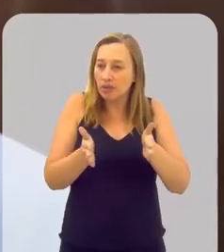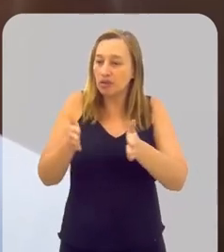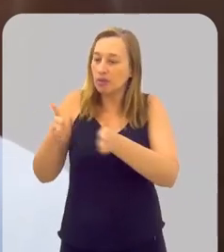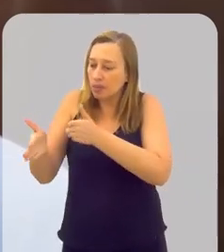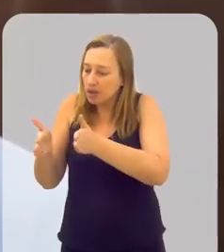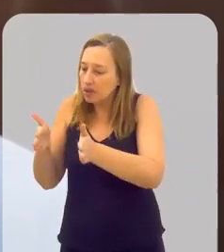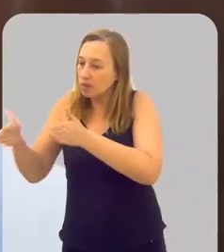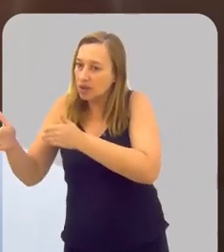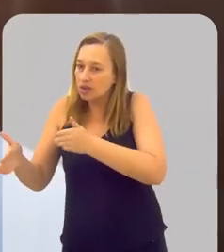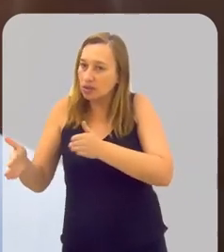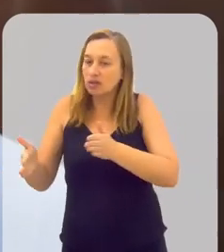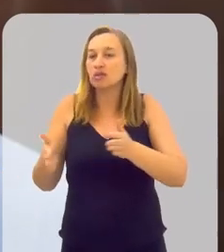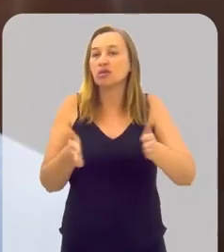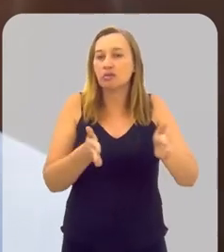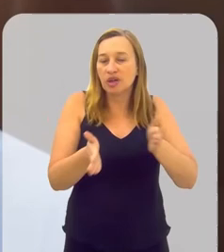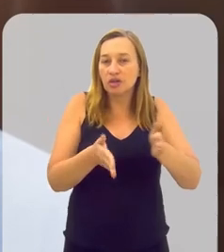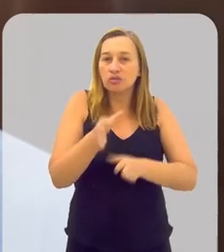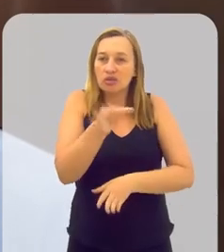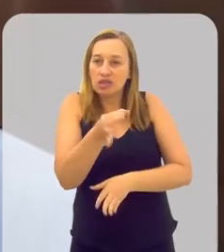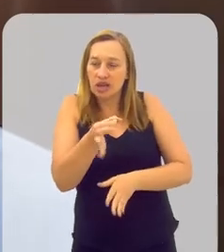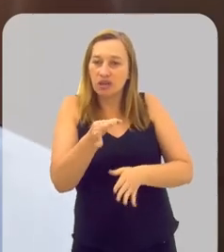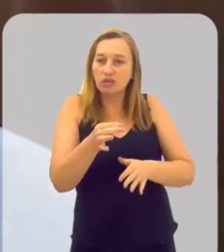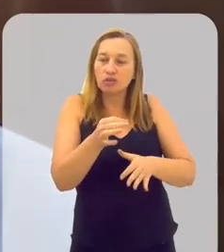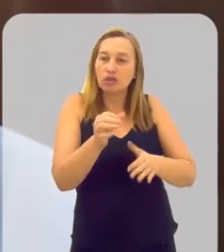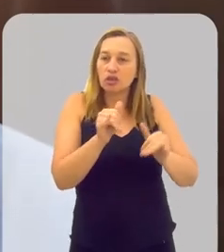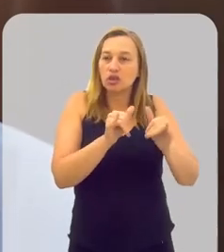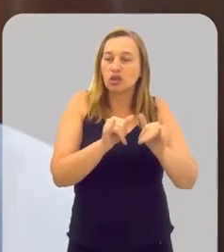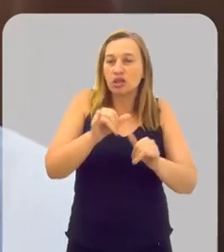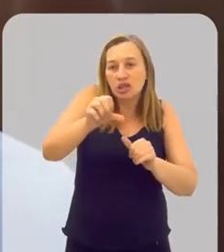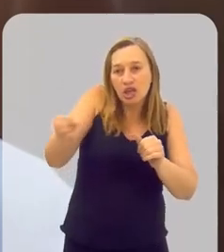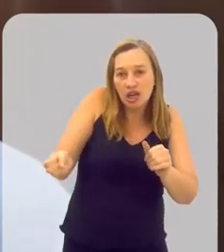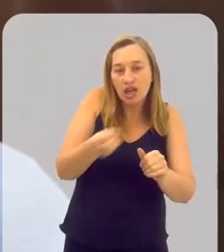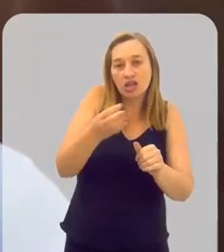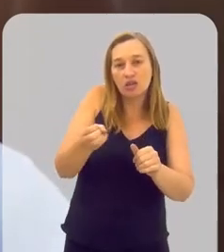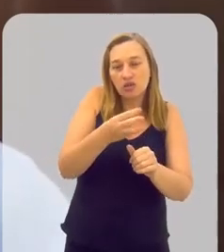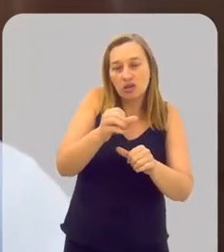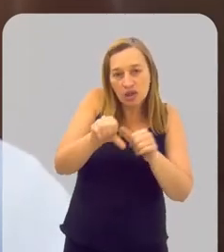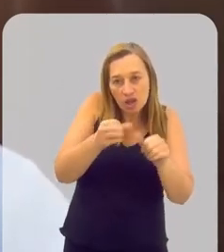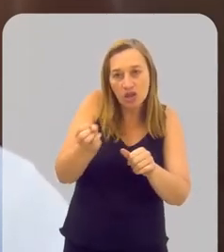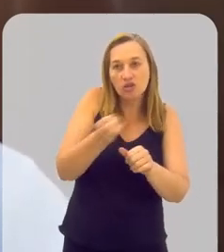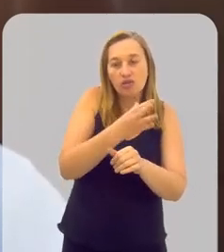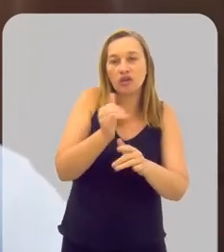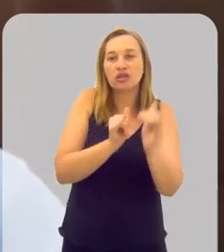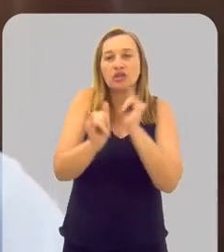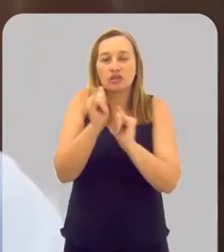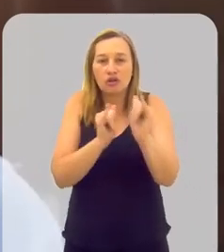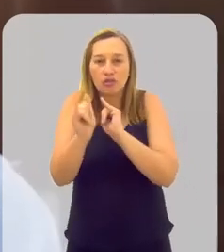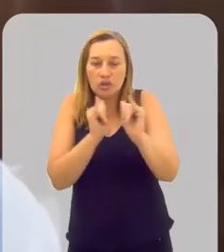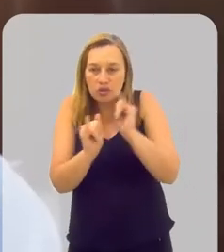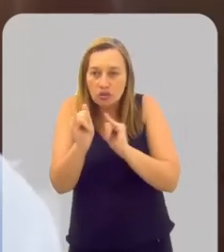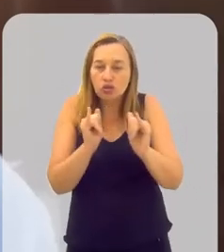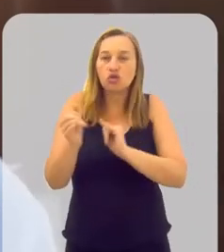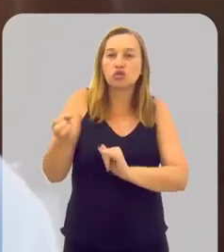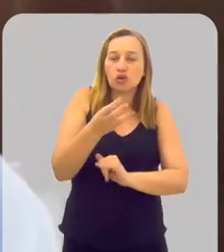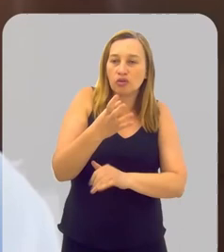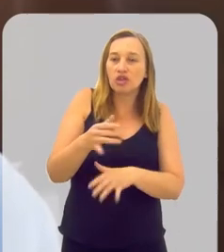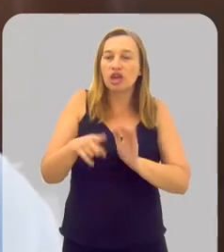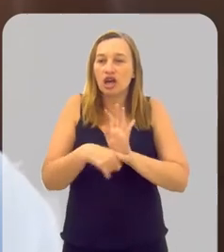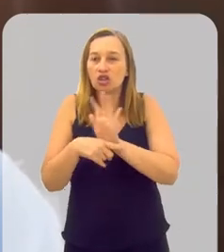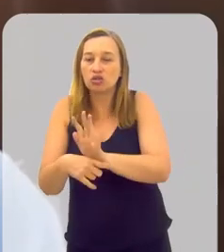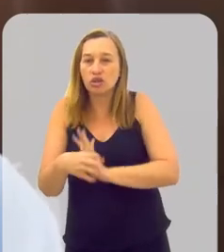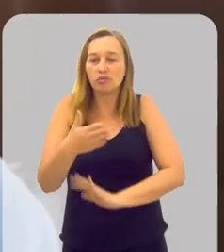fazer de tempos em tempos, vamos dizer assim, né? A gente tem um cronograma de atualização, o que também ajuda na